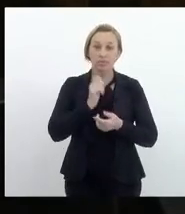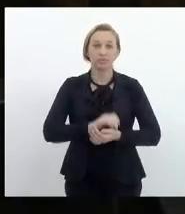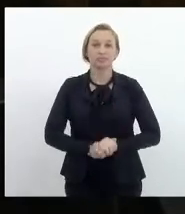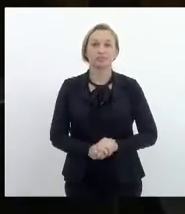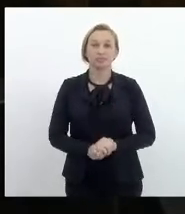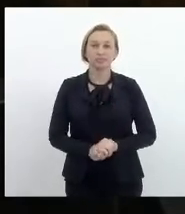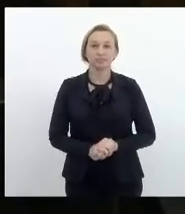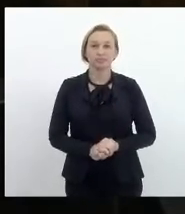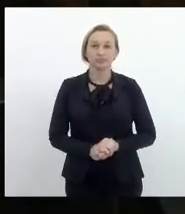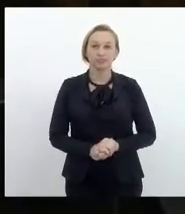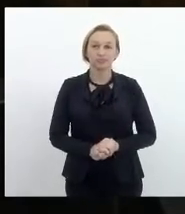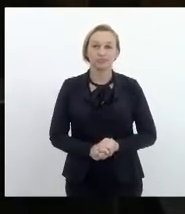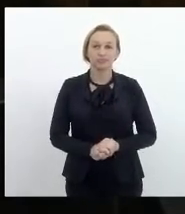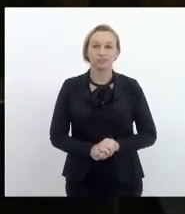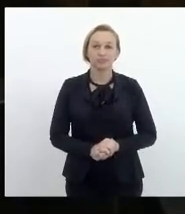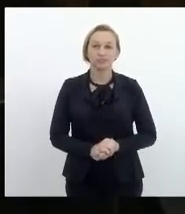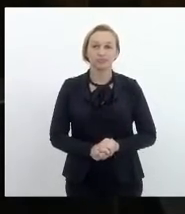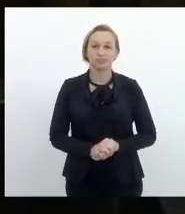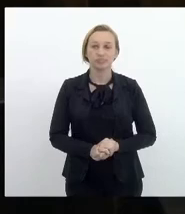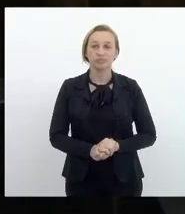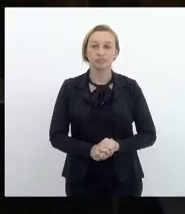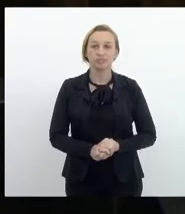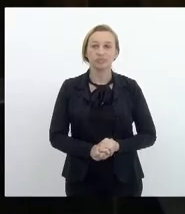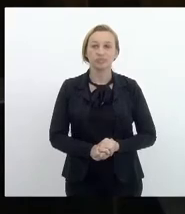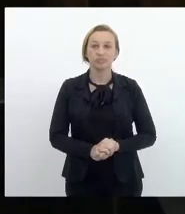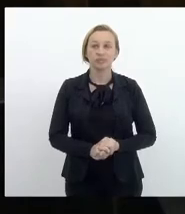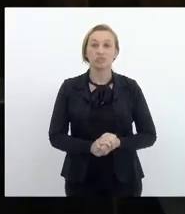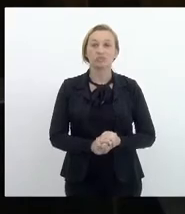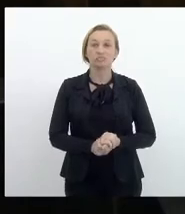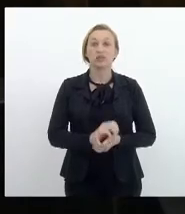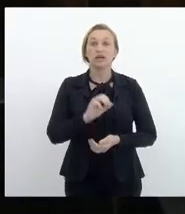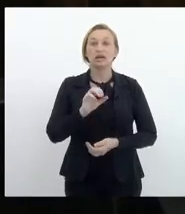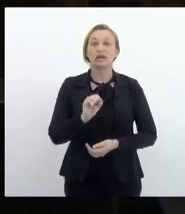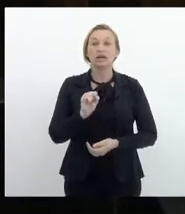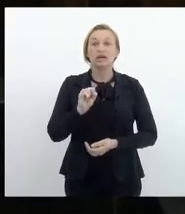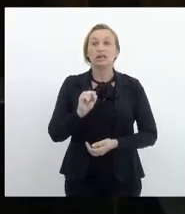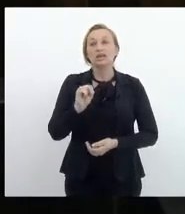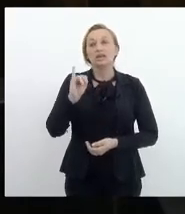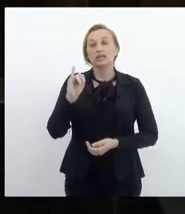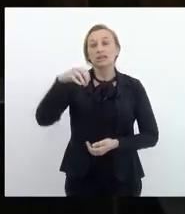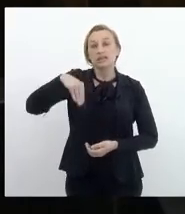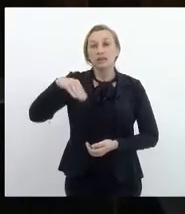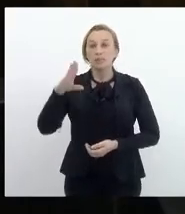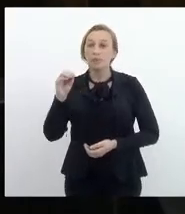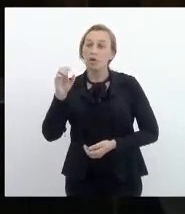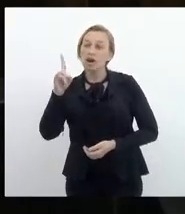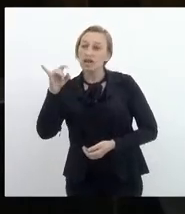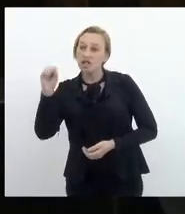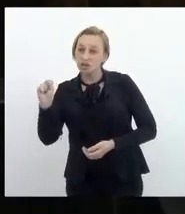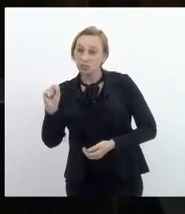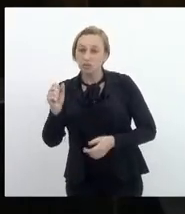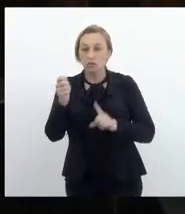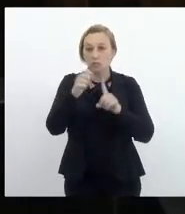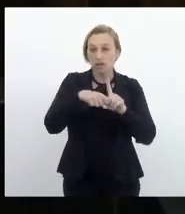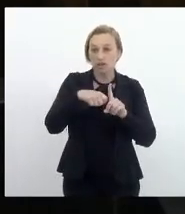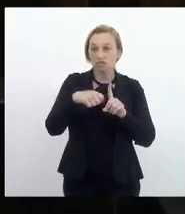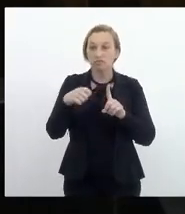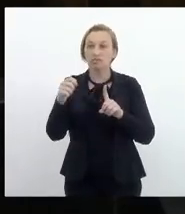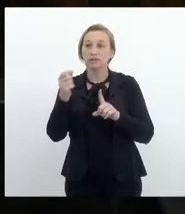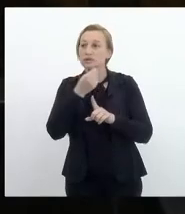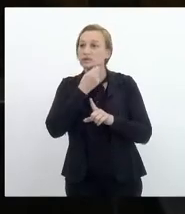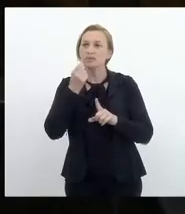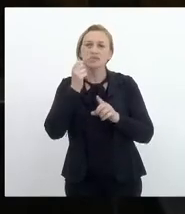Oi e o simbolismo do mês de setembro é de diversas ordens